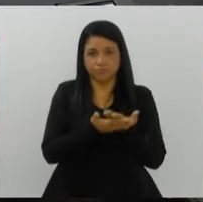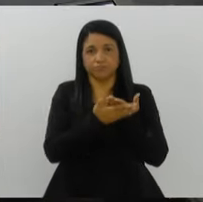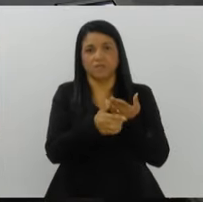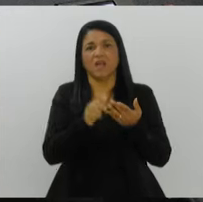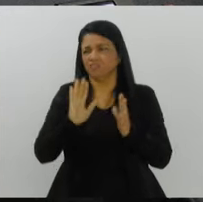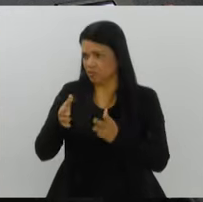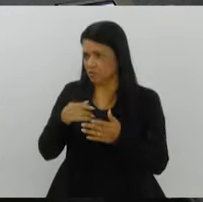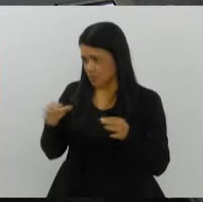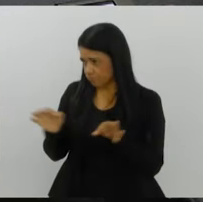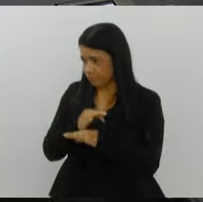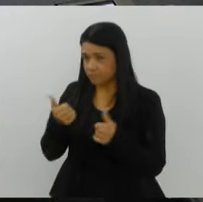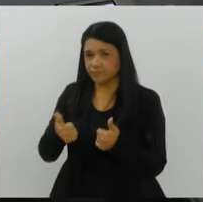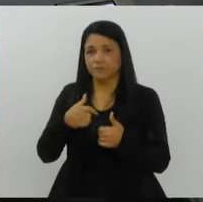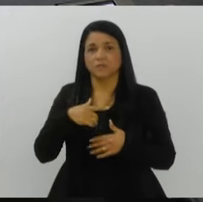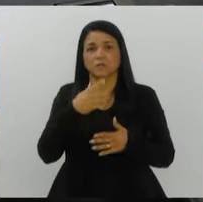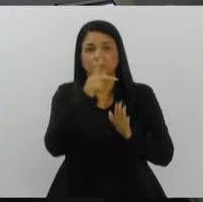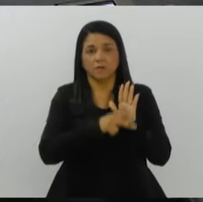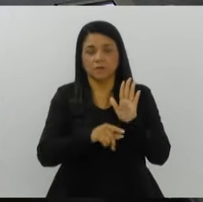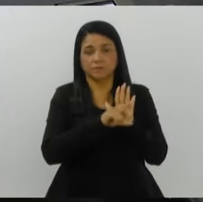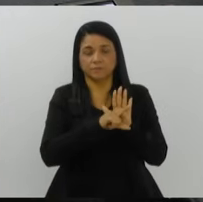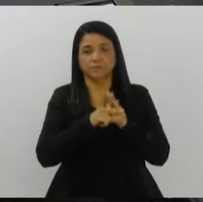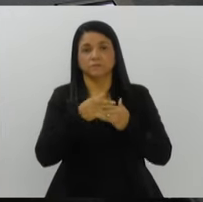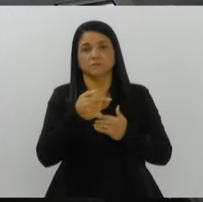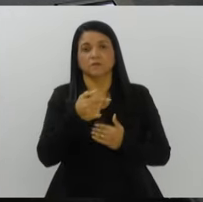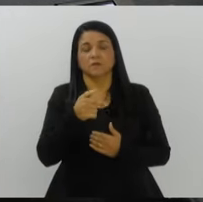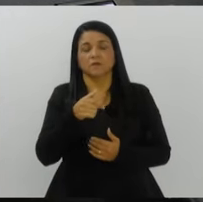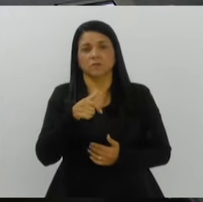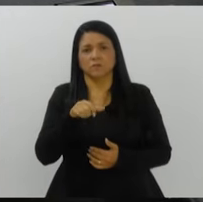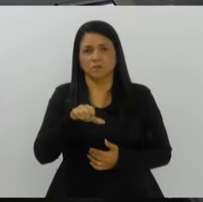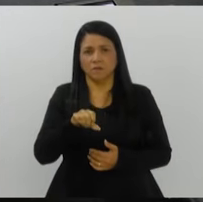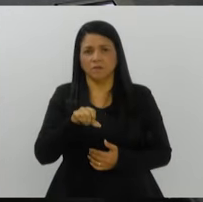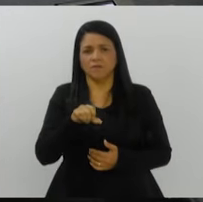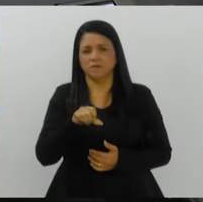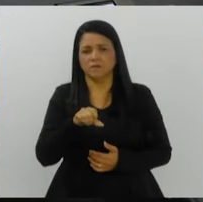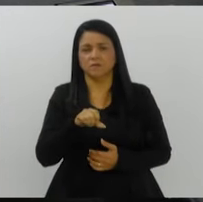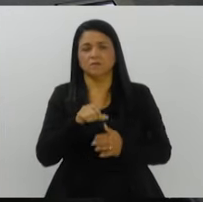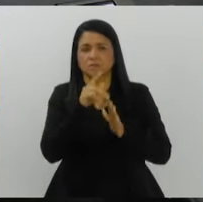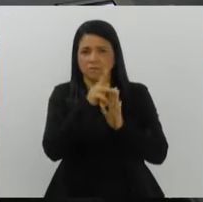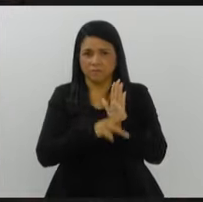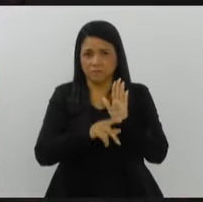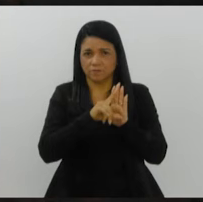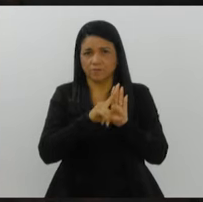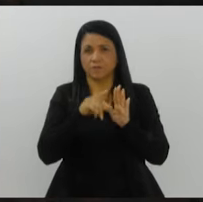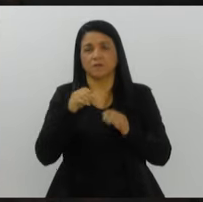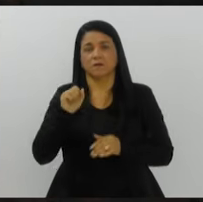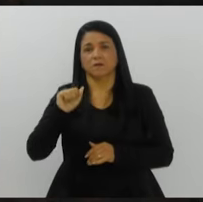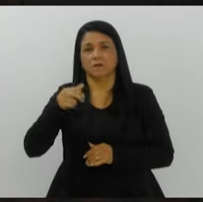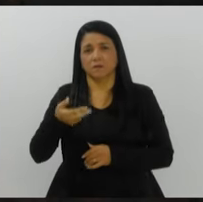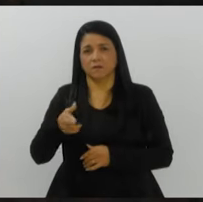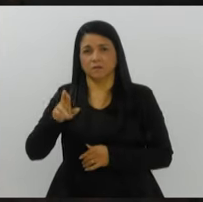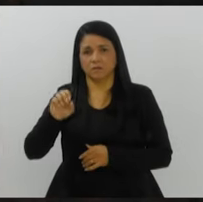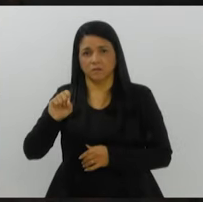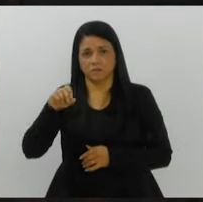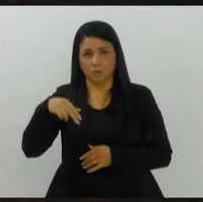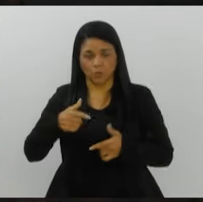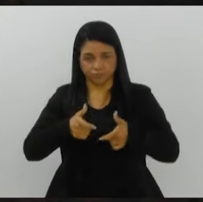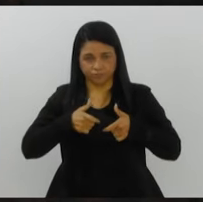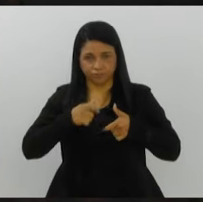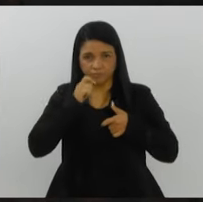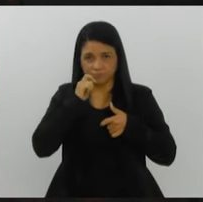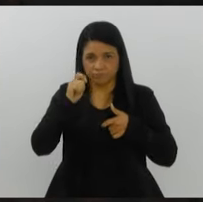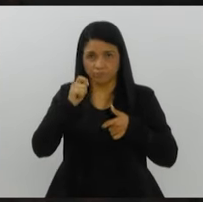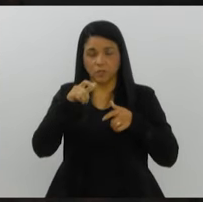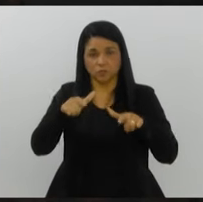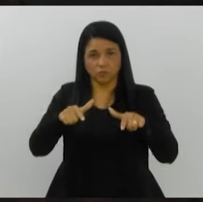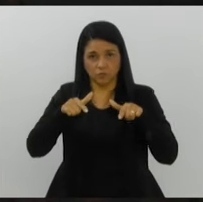projeto de resolução número 785, de 24, de autoria do deputado Tiago Rangel e Anderson Moraes, que concede medalha Tiradentes, respectivo diploma ao